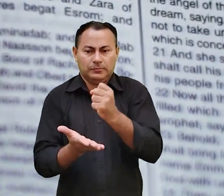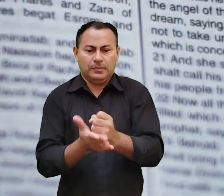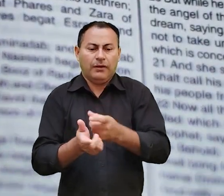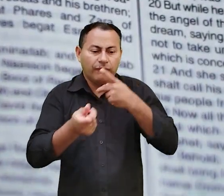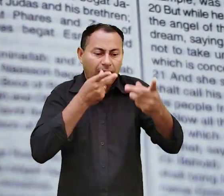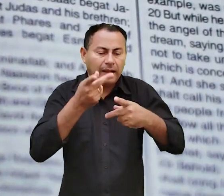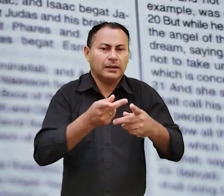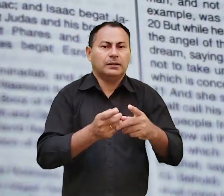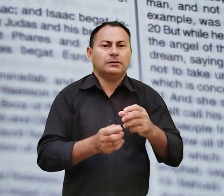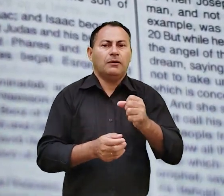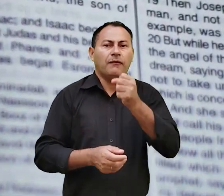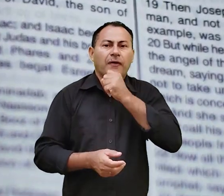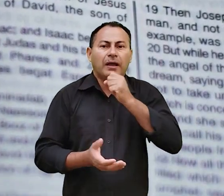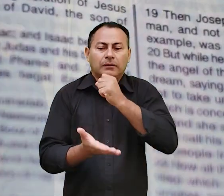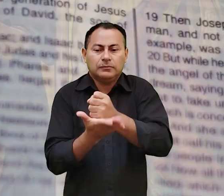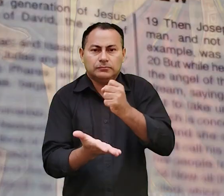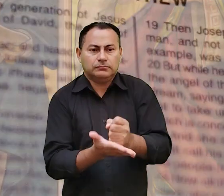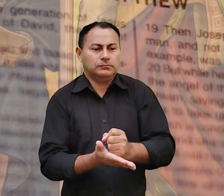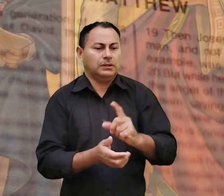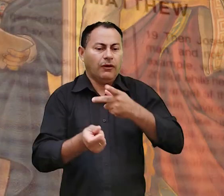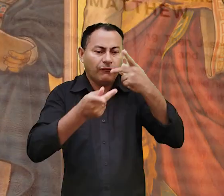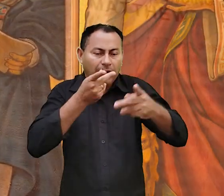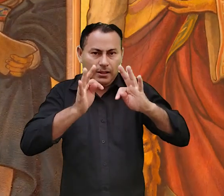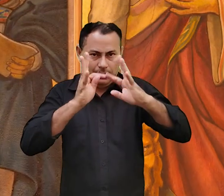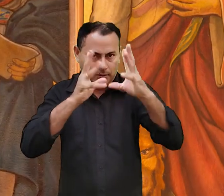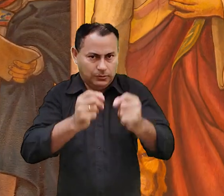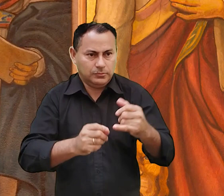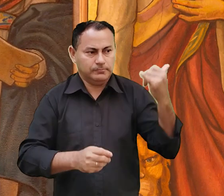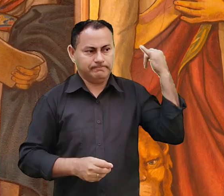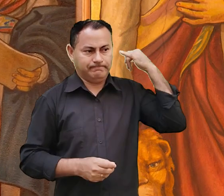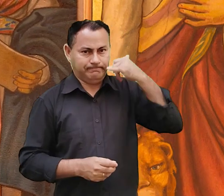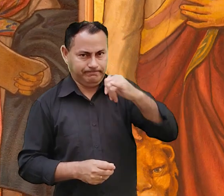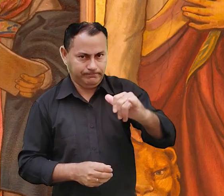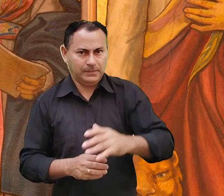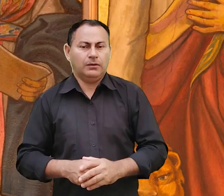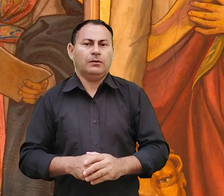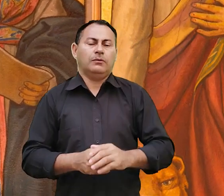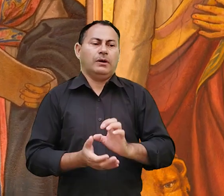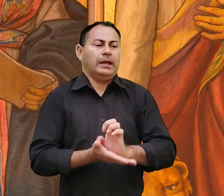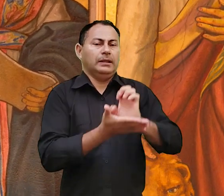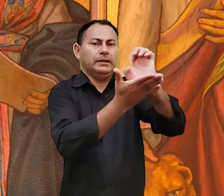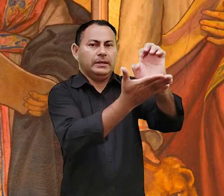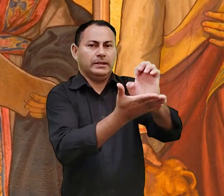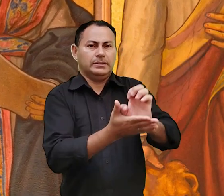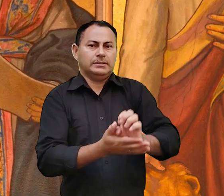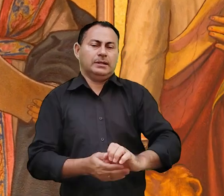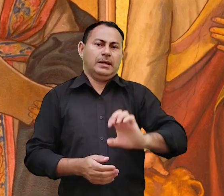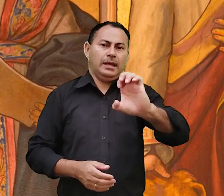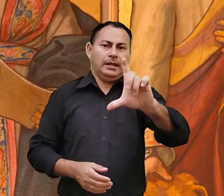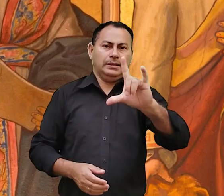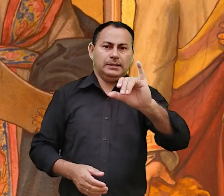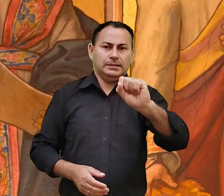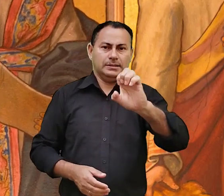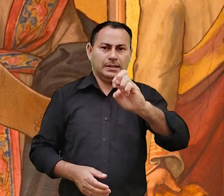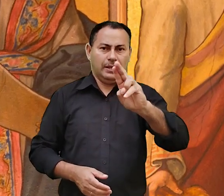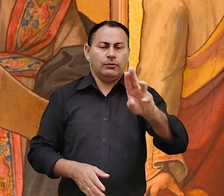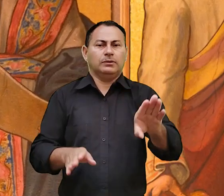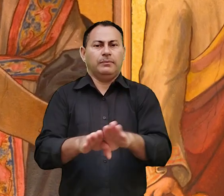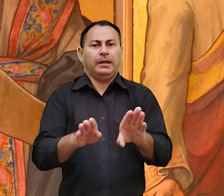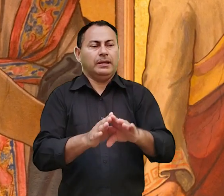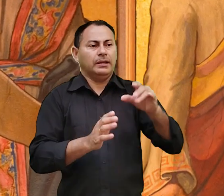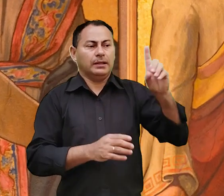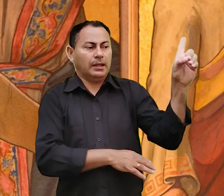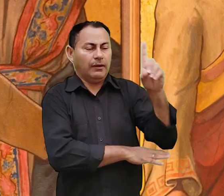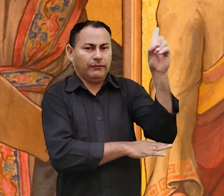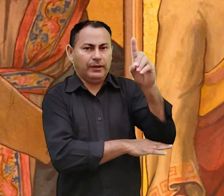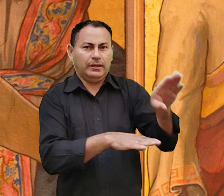do Velho Testamento, não se refere a todos os profetas, como Elias e Eliseu ou Moisés ou até mesmo Davi, mas aos